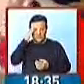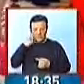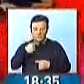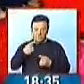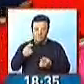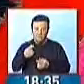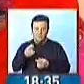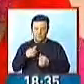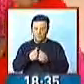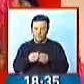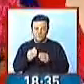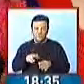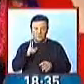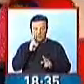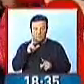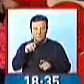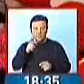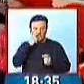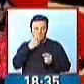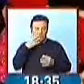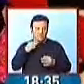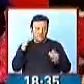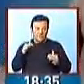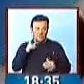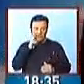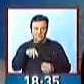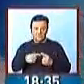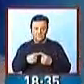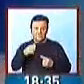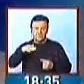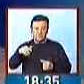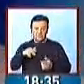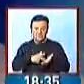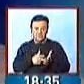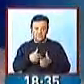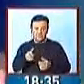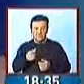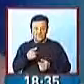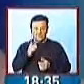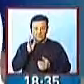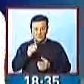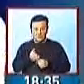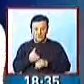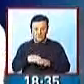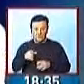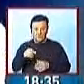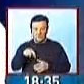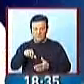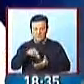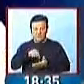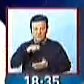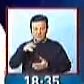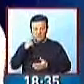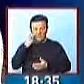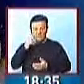demonstram aos mais pequenos e também ao público em geral nesta Semana da Ciência e Tecnologia que já se realiza no Centro de Ciência Viva